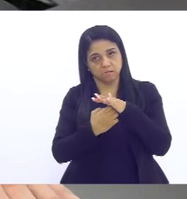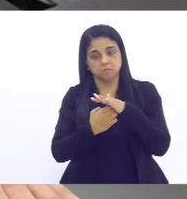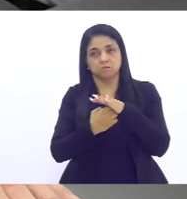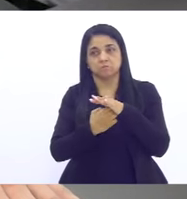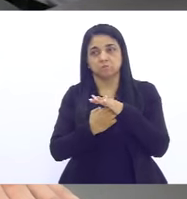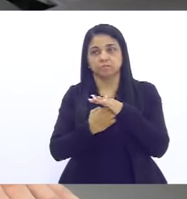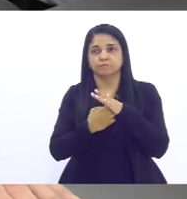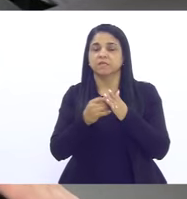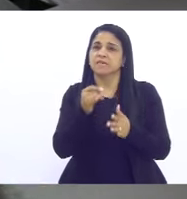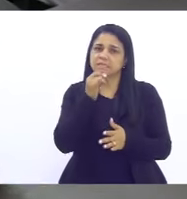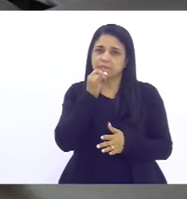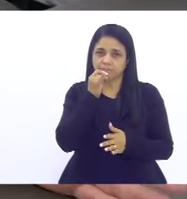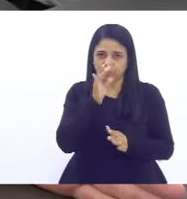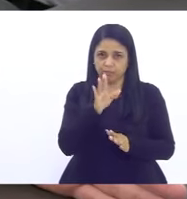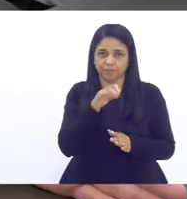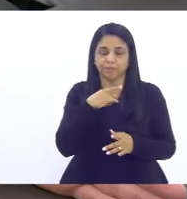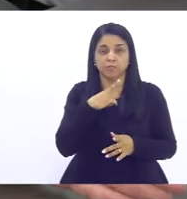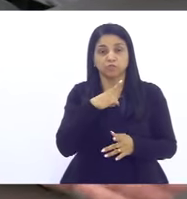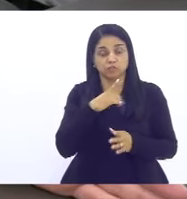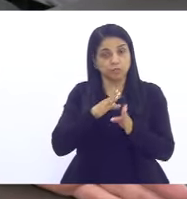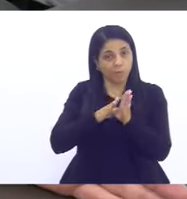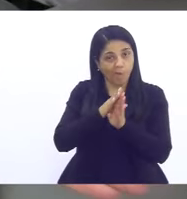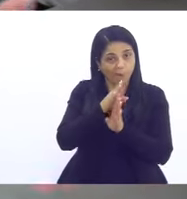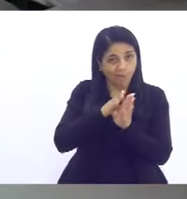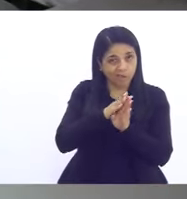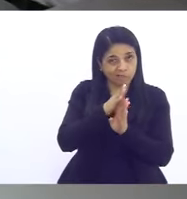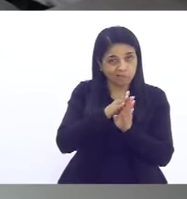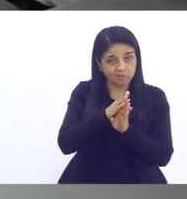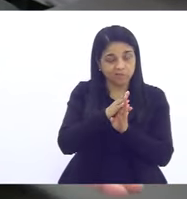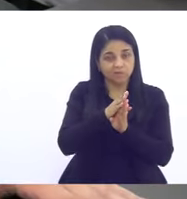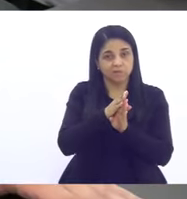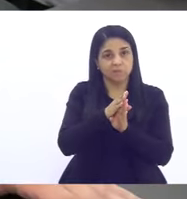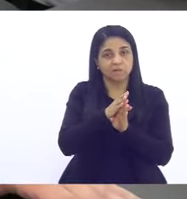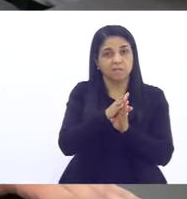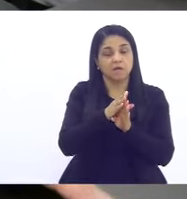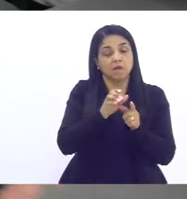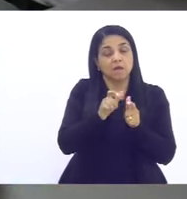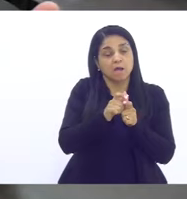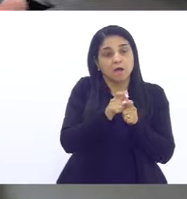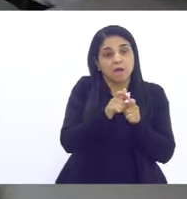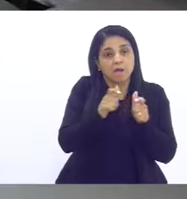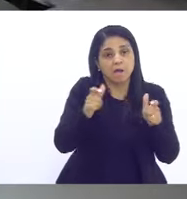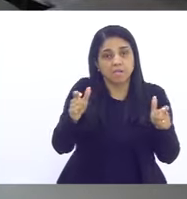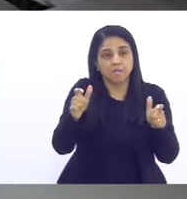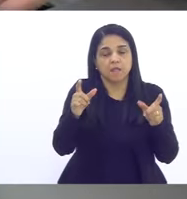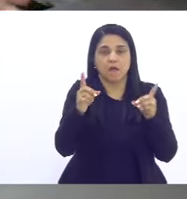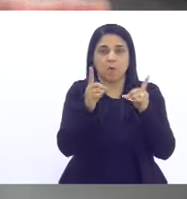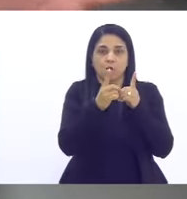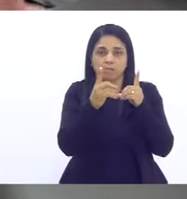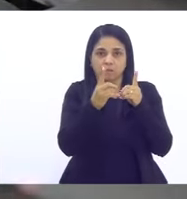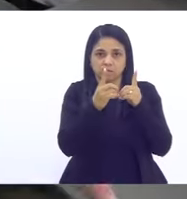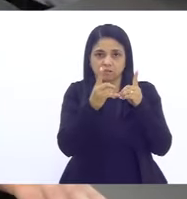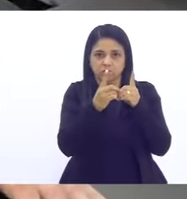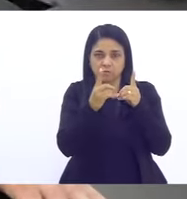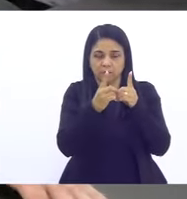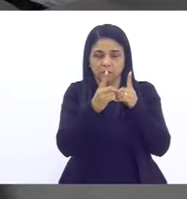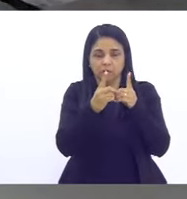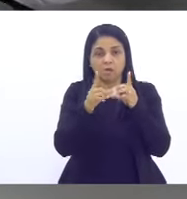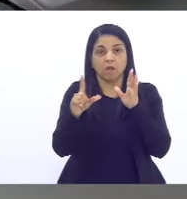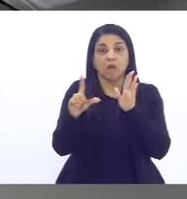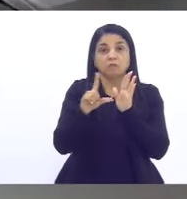exemplo. Tinha uma recomendação da gente ampliar a nossa rede de atendimento às nossas